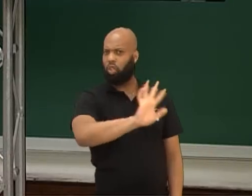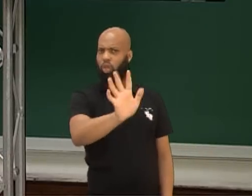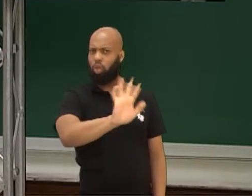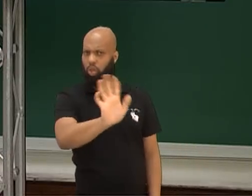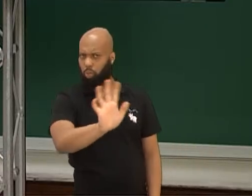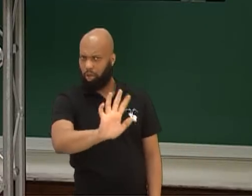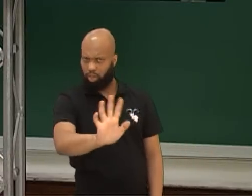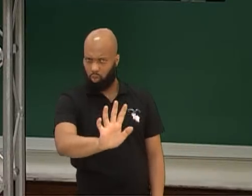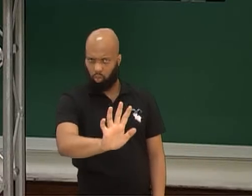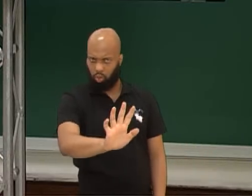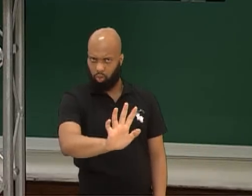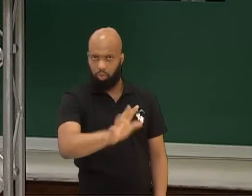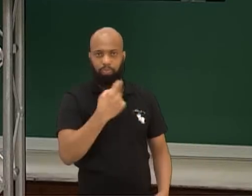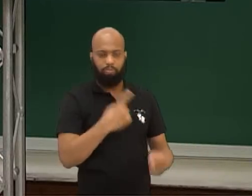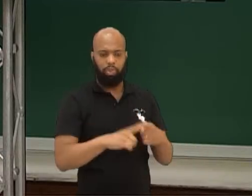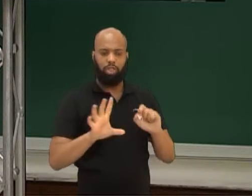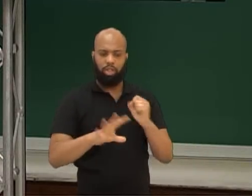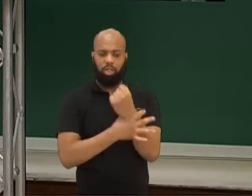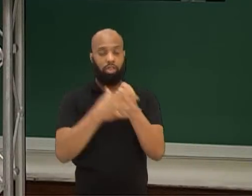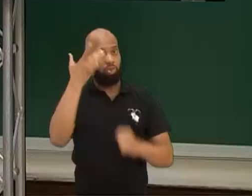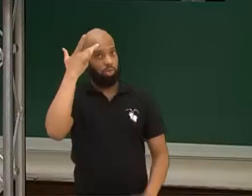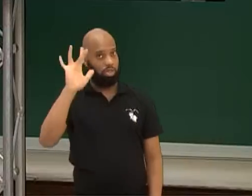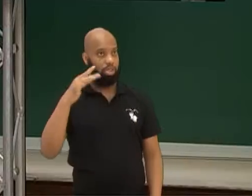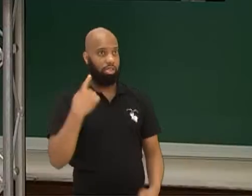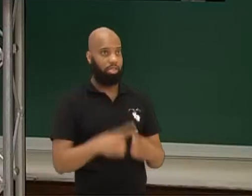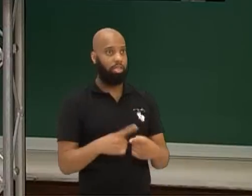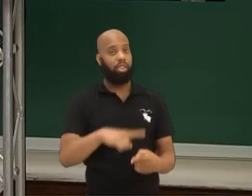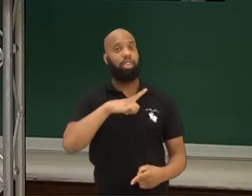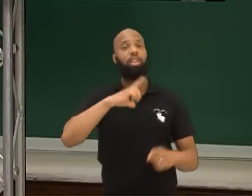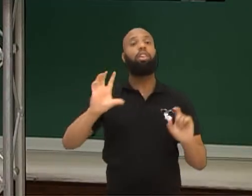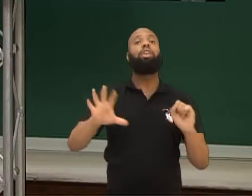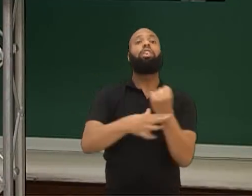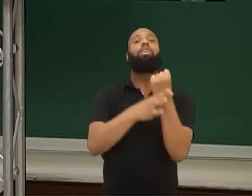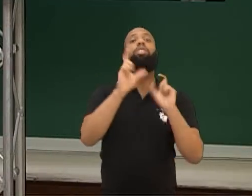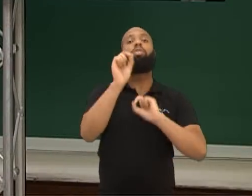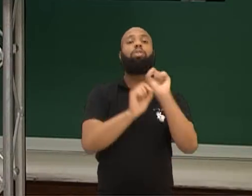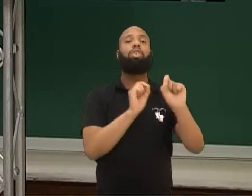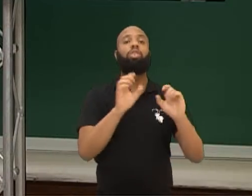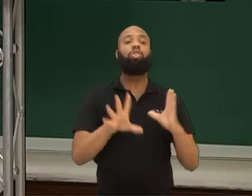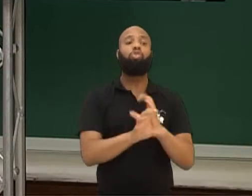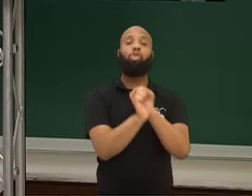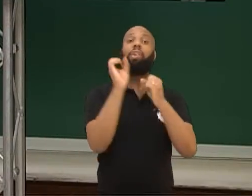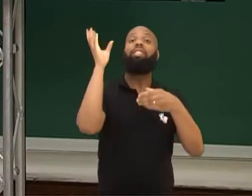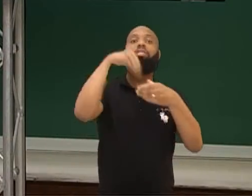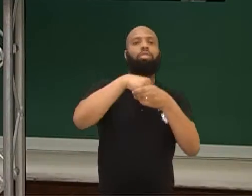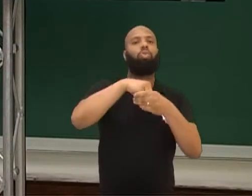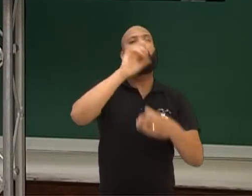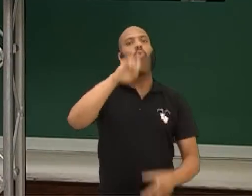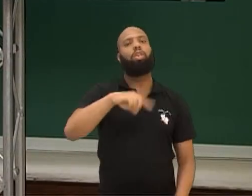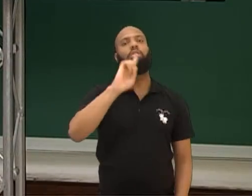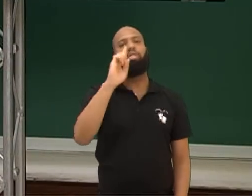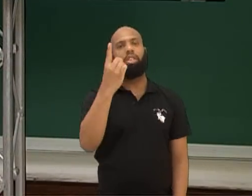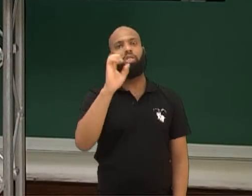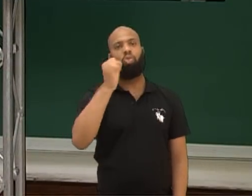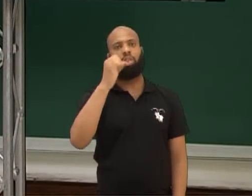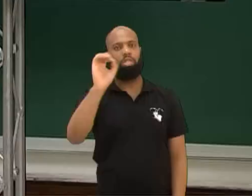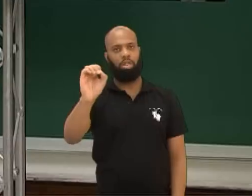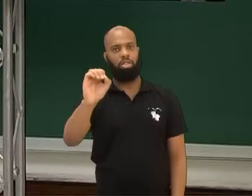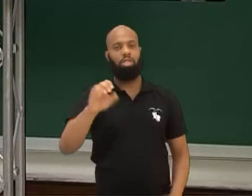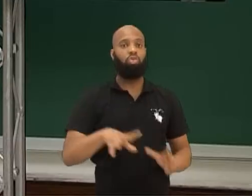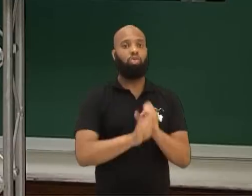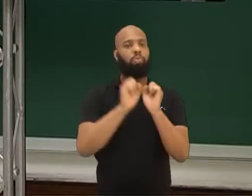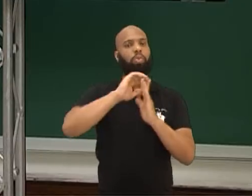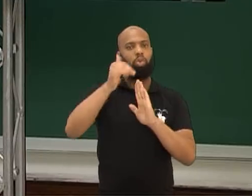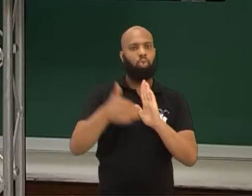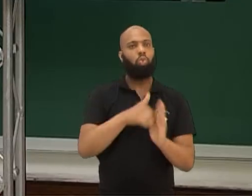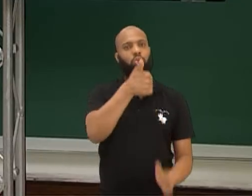Cuidado! Eu não tenho garantia nenhuma. Esses triângulos aqui, eles não são equiláteros, mas a soma desses ângulos